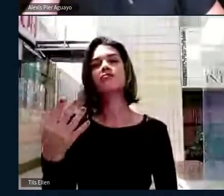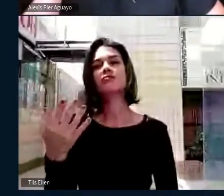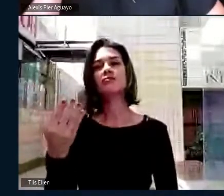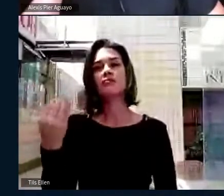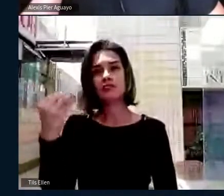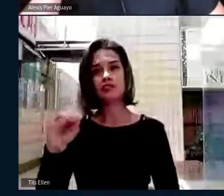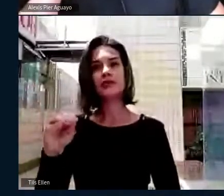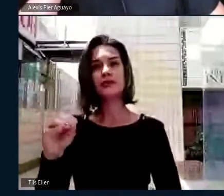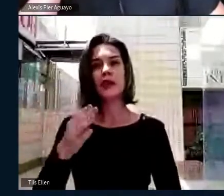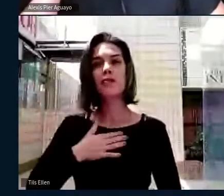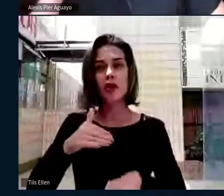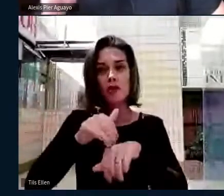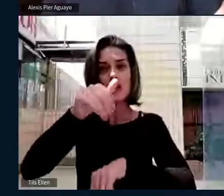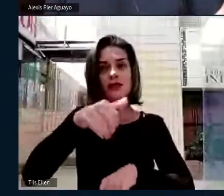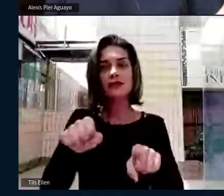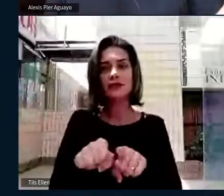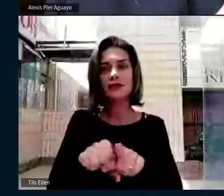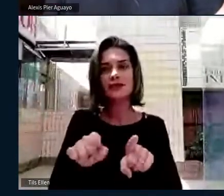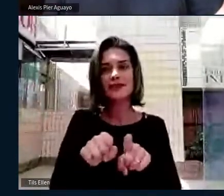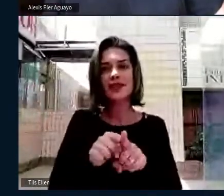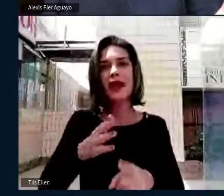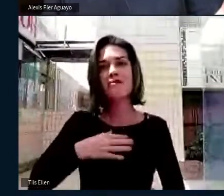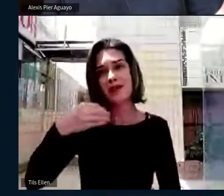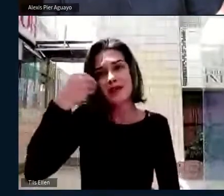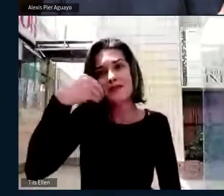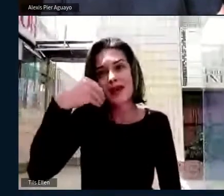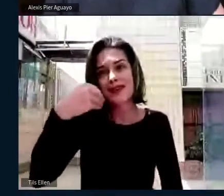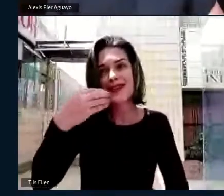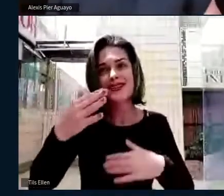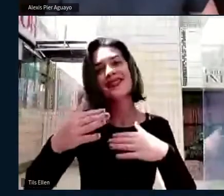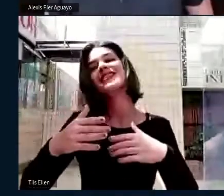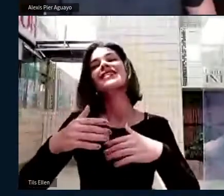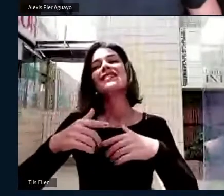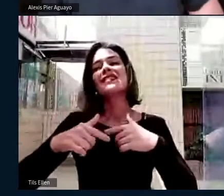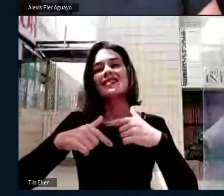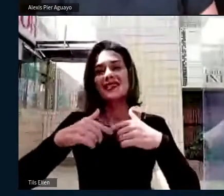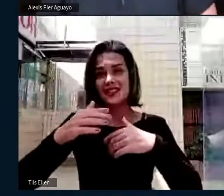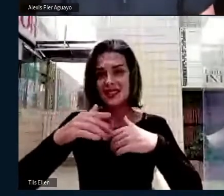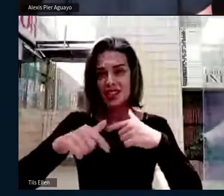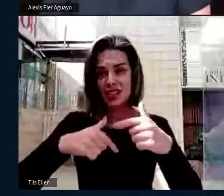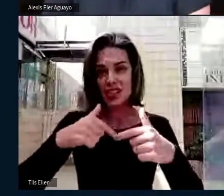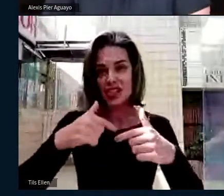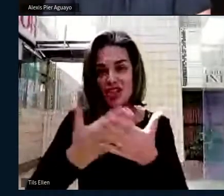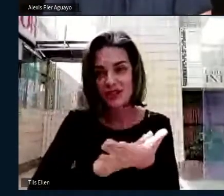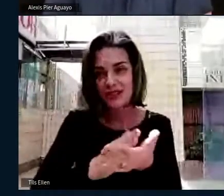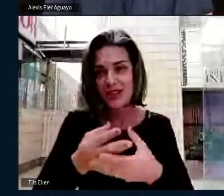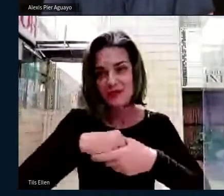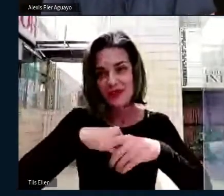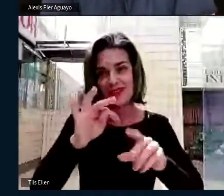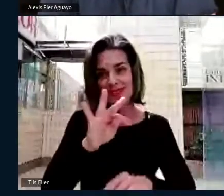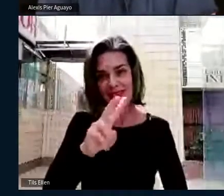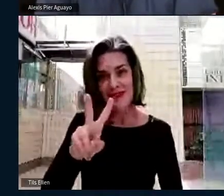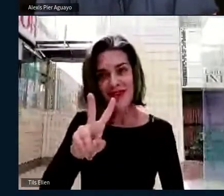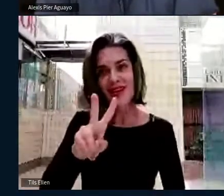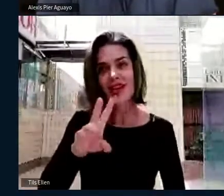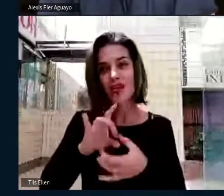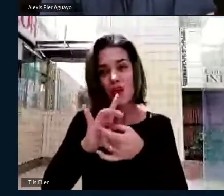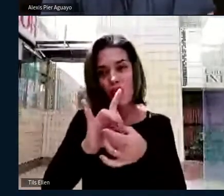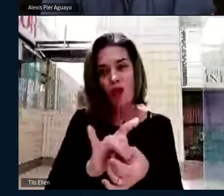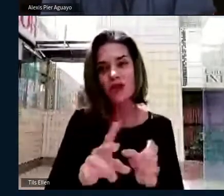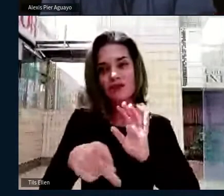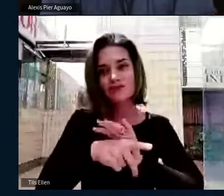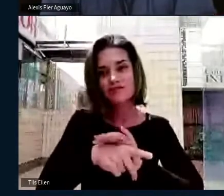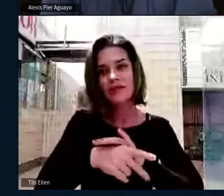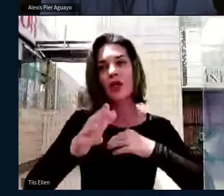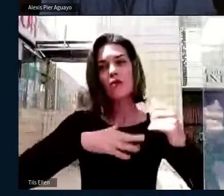O meu mestrado também foi a partir da minha experiência como intérprete em TV, né? Então, como intérprete num contexto de trabalho, num